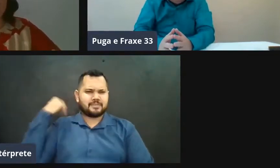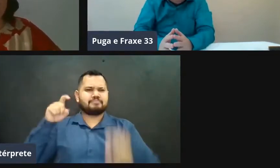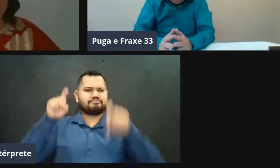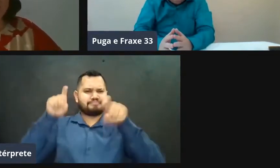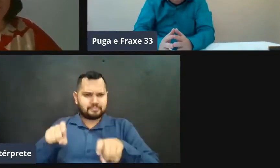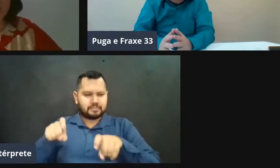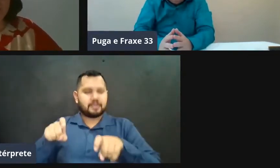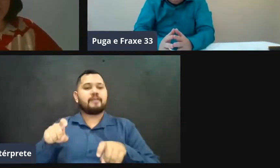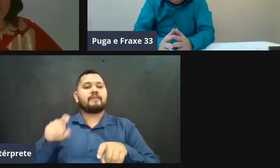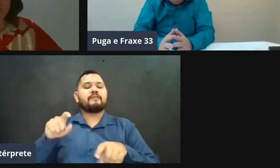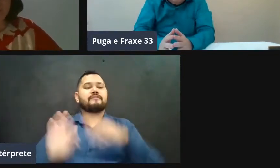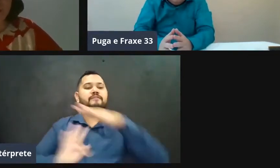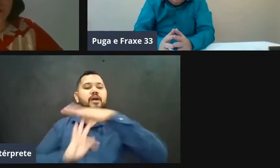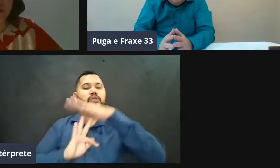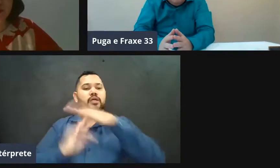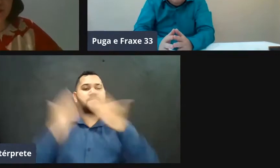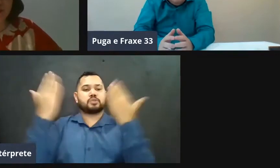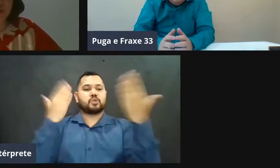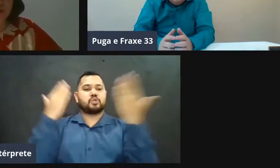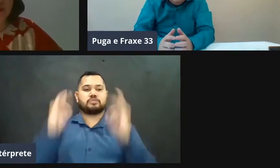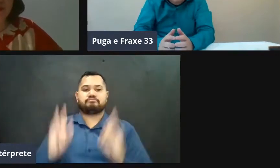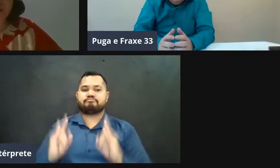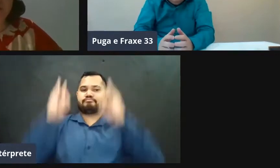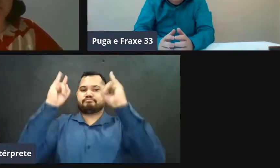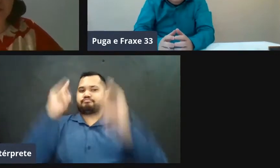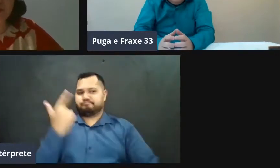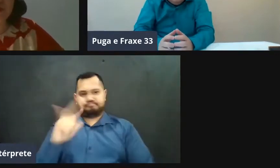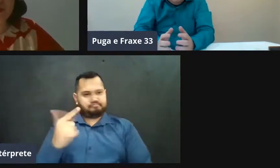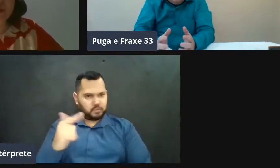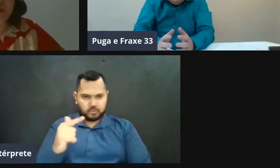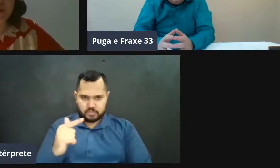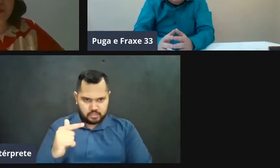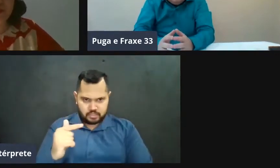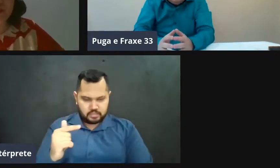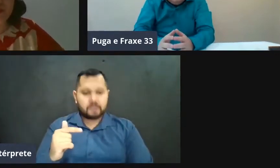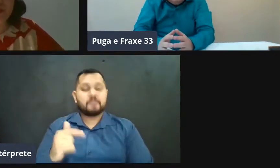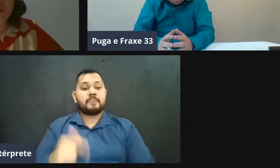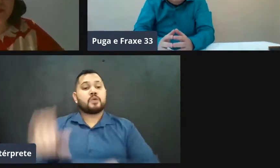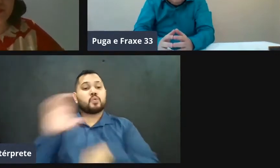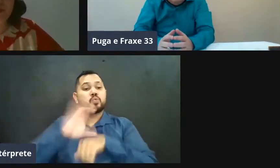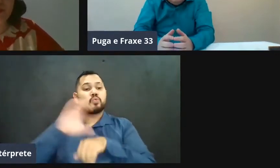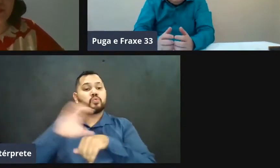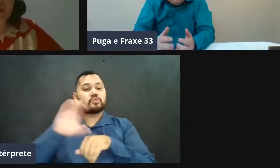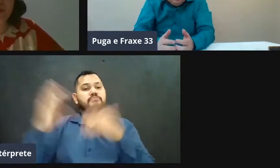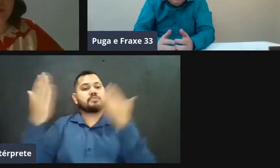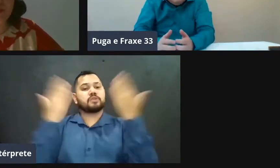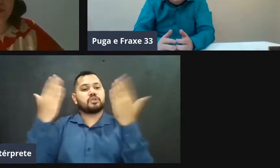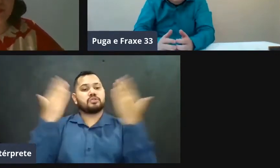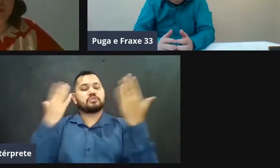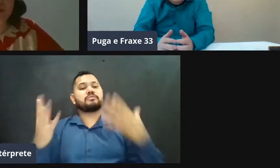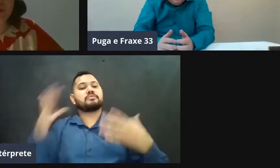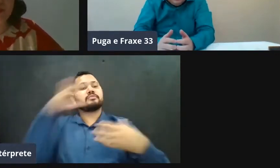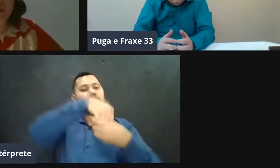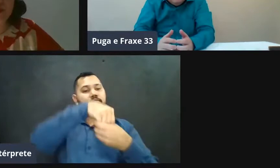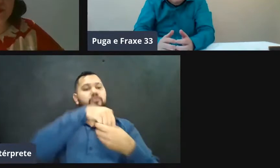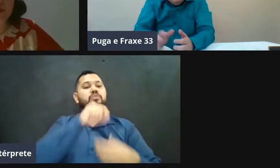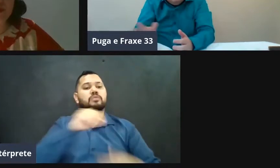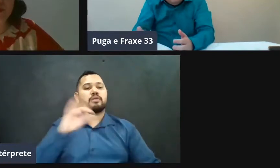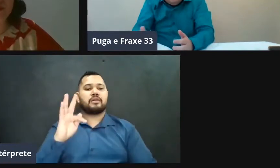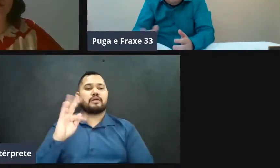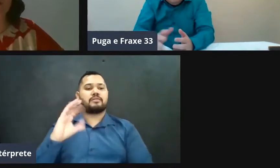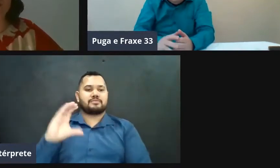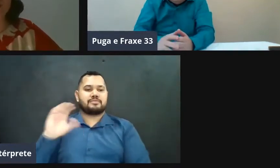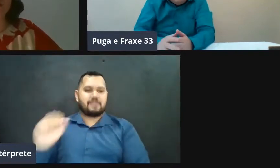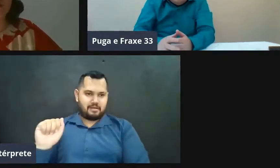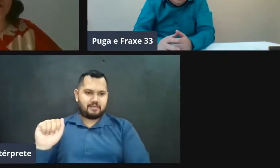de Psicologia, ela não tinha sede própria. E o curso de Psicologia funcionava nas dependências da FCA e